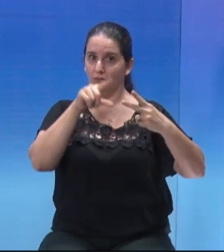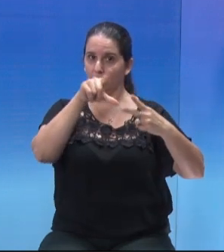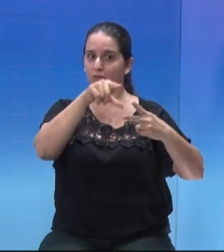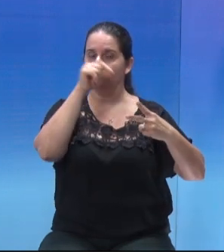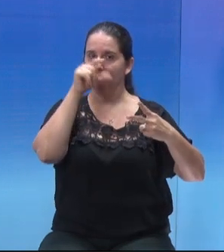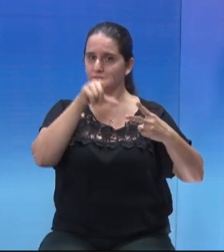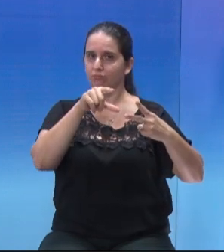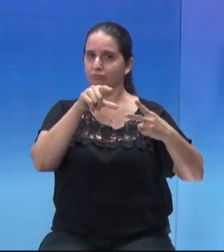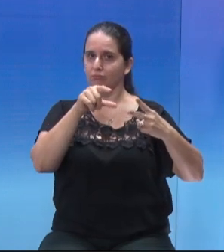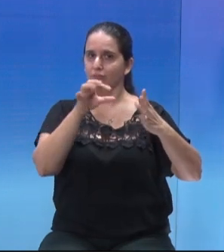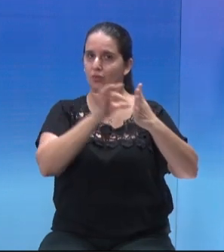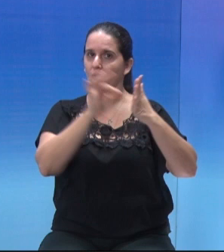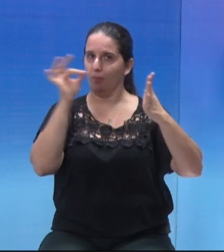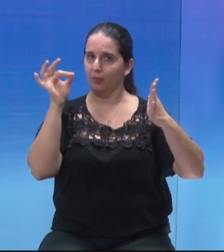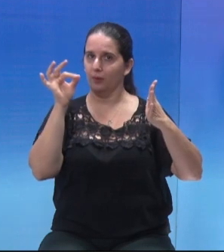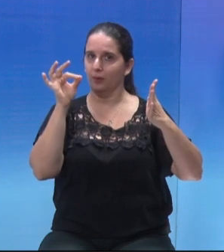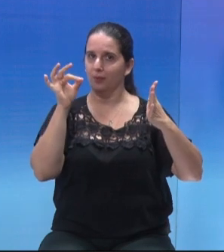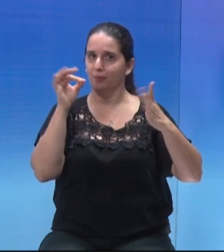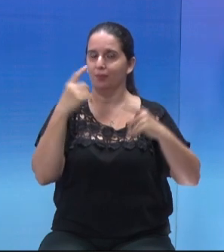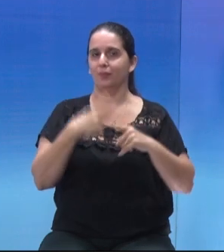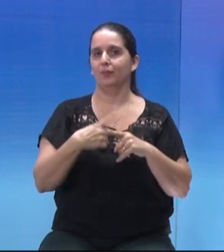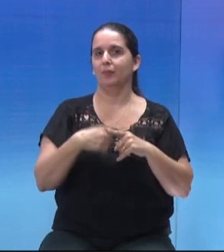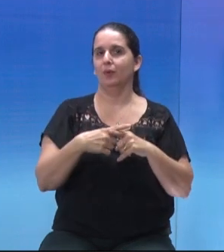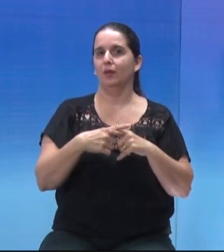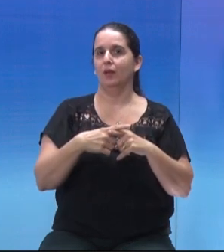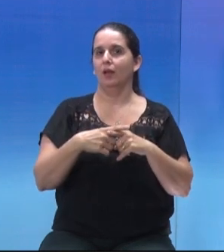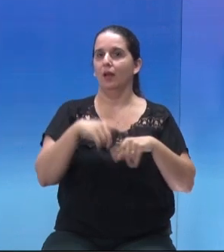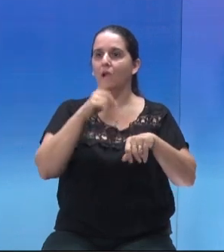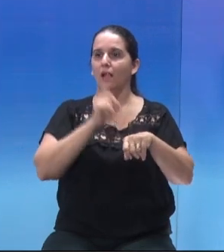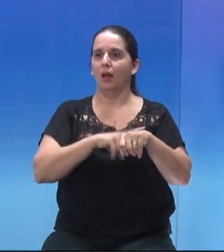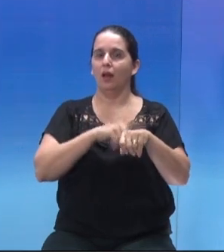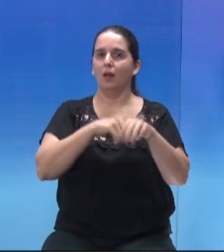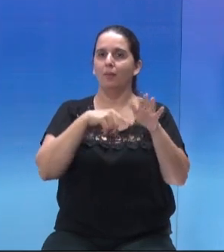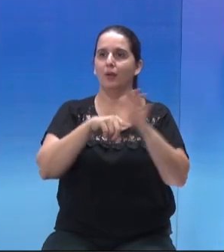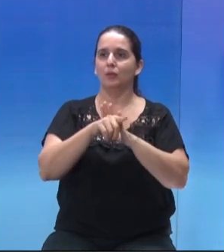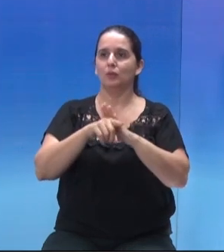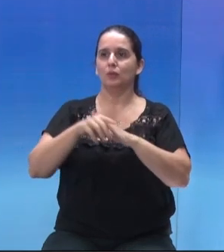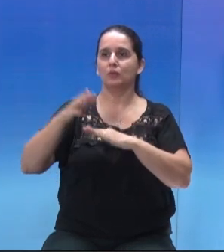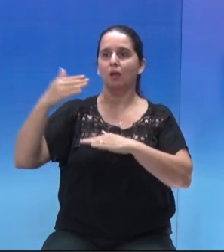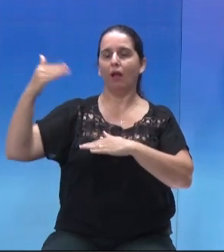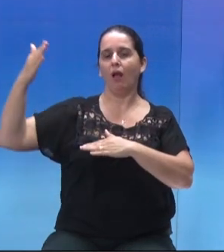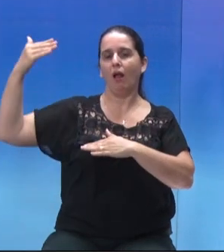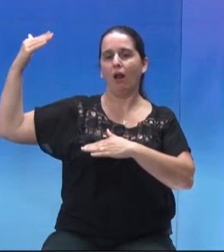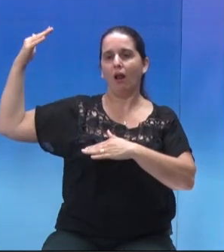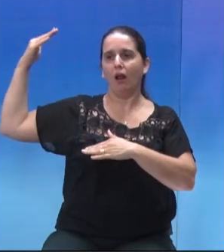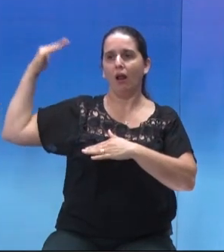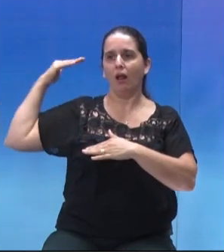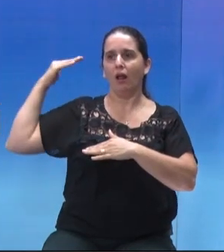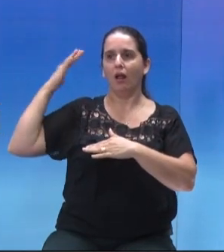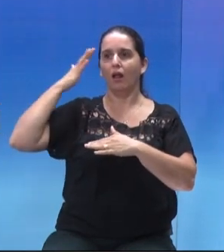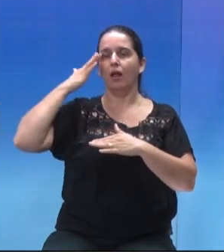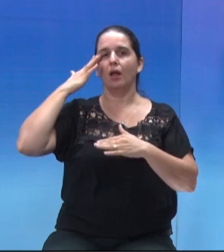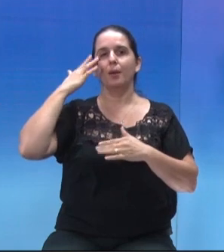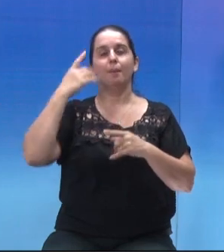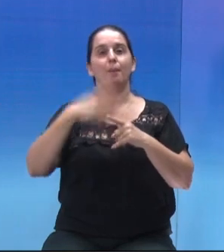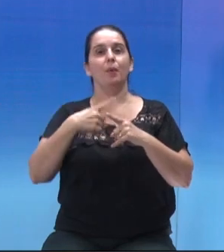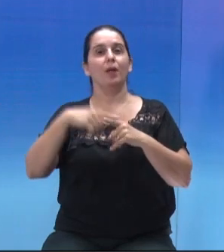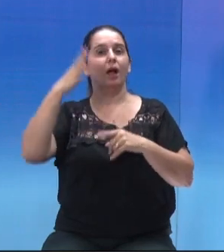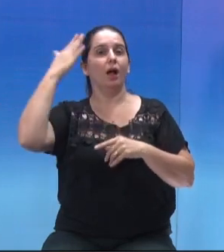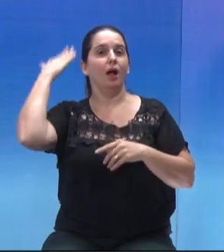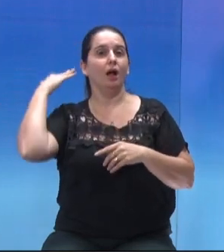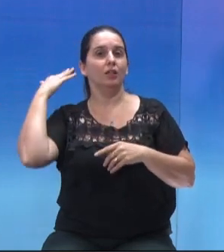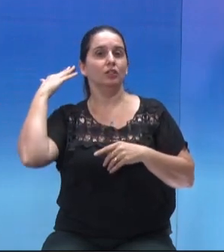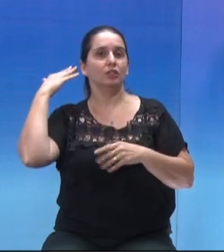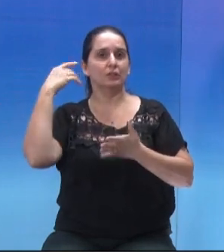né? Essa questão é sobre uma época, né, que não é contemporânea, né? Porque ela usa uma pena. Se ela usa